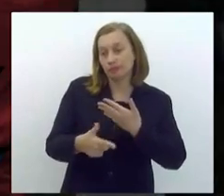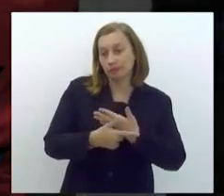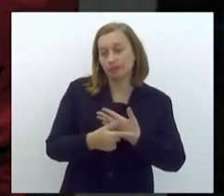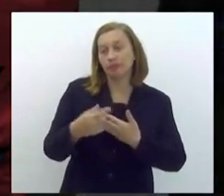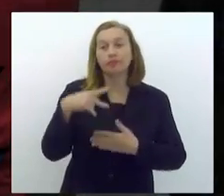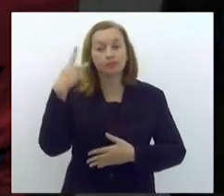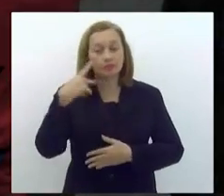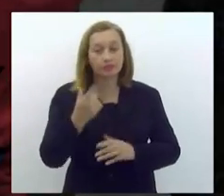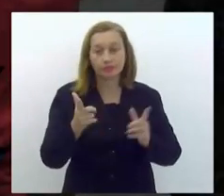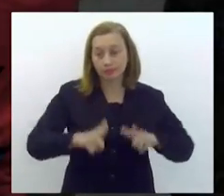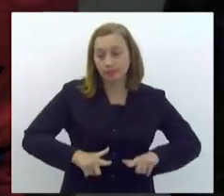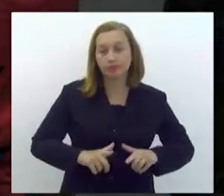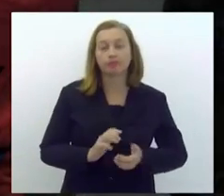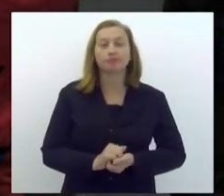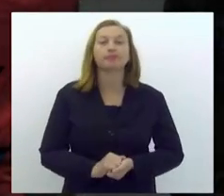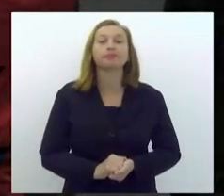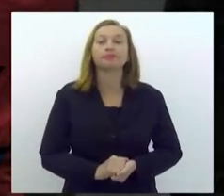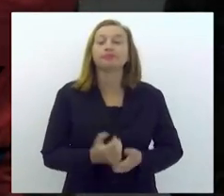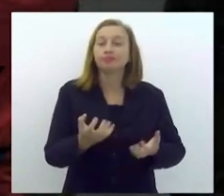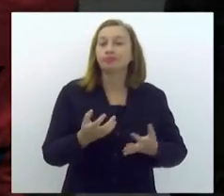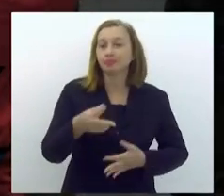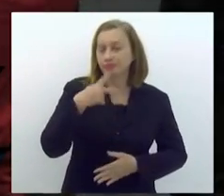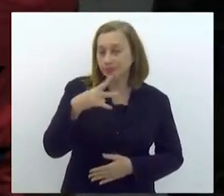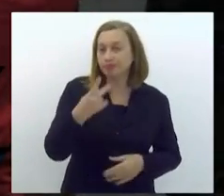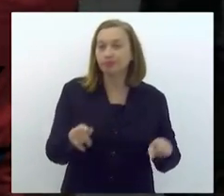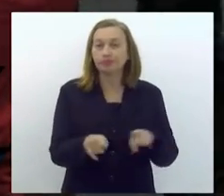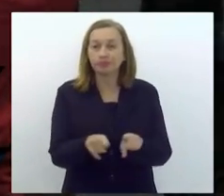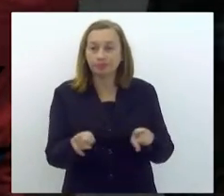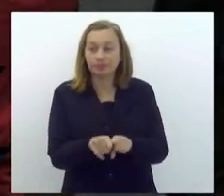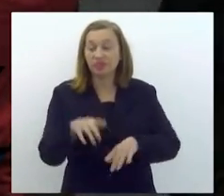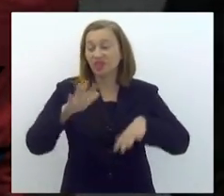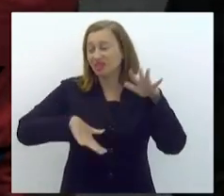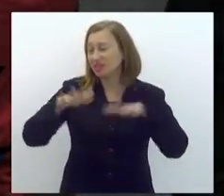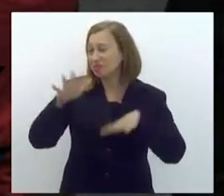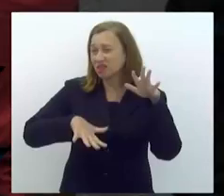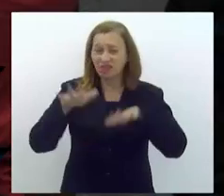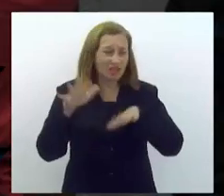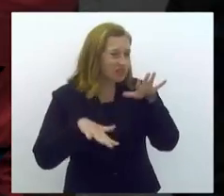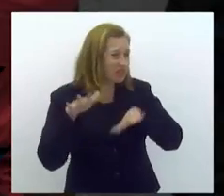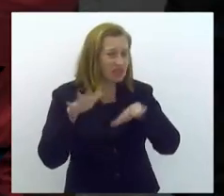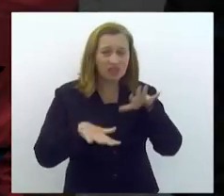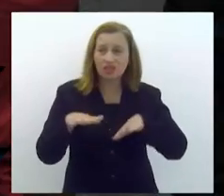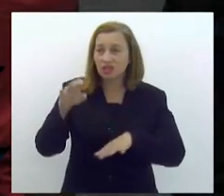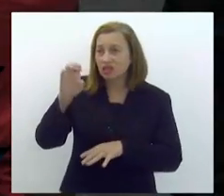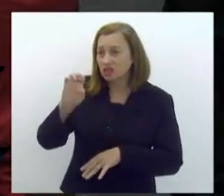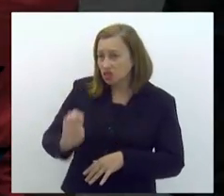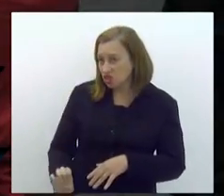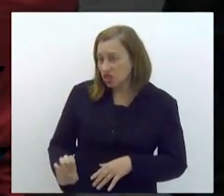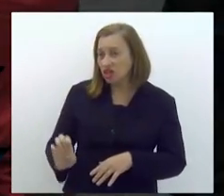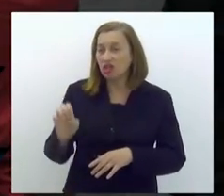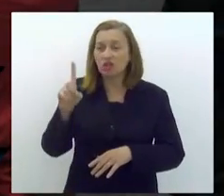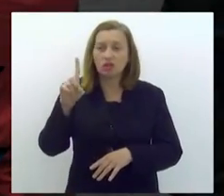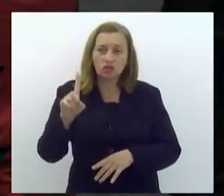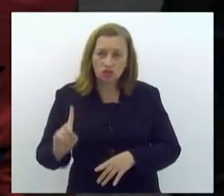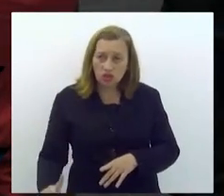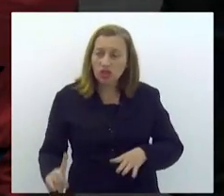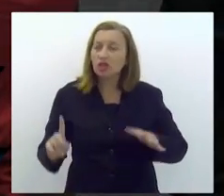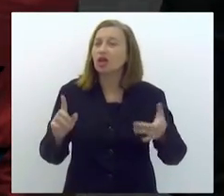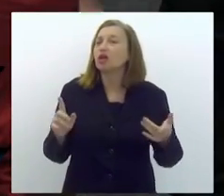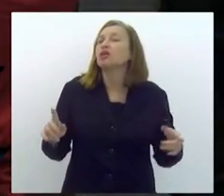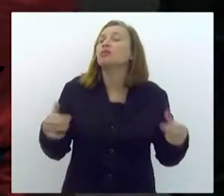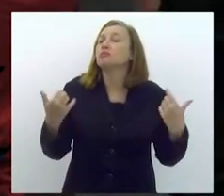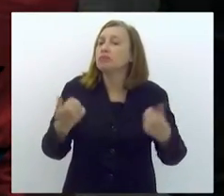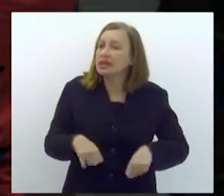mandato ali eh eu queria falar o seguinte também que independente da gente ser de esquerda de direita a gente